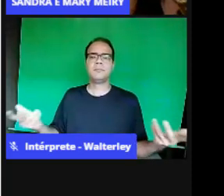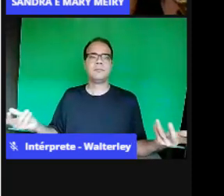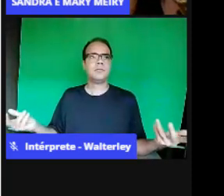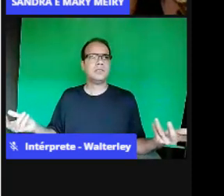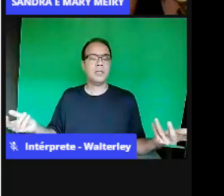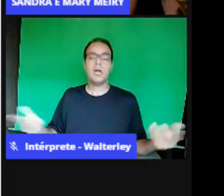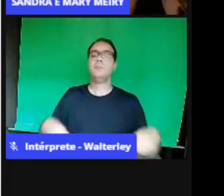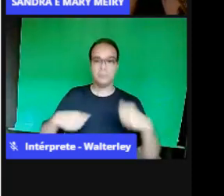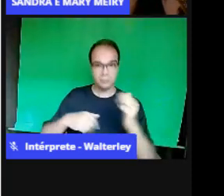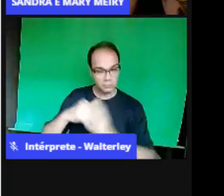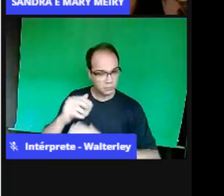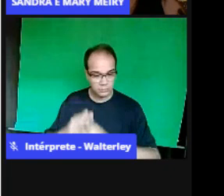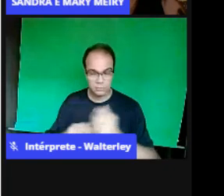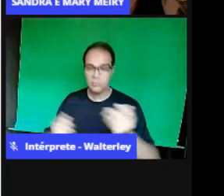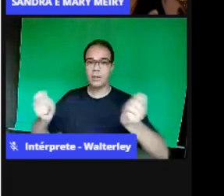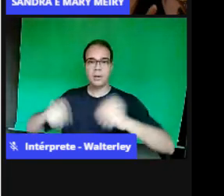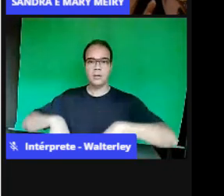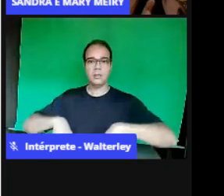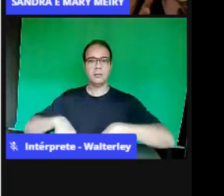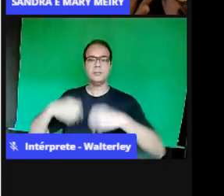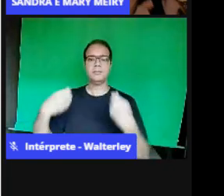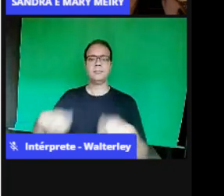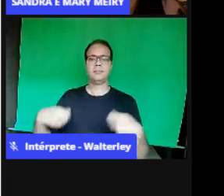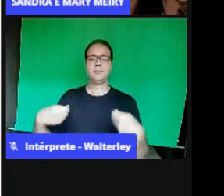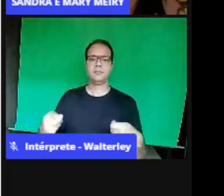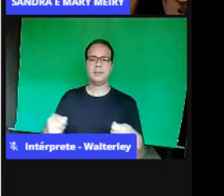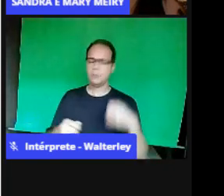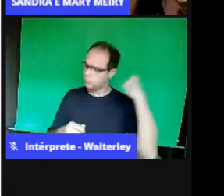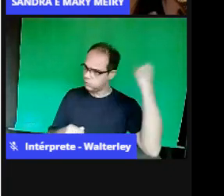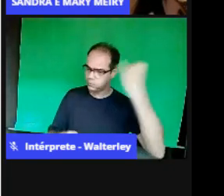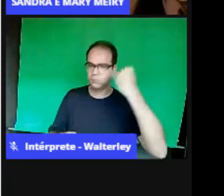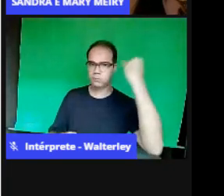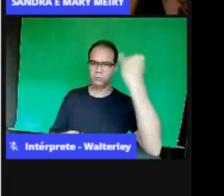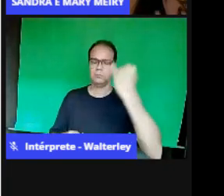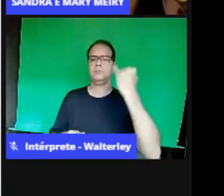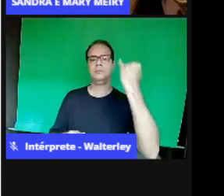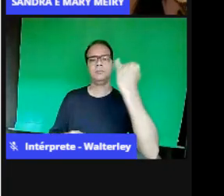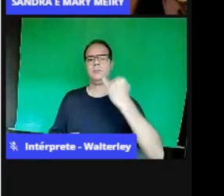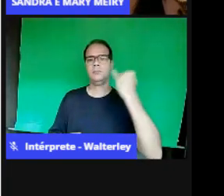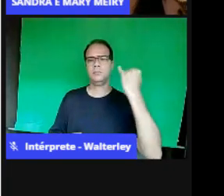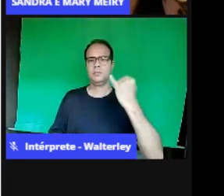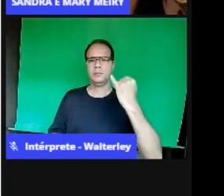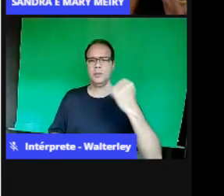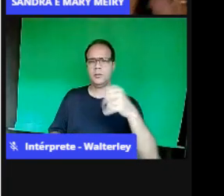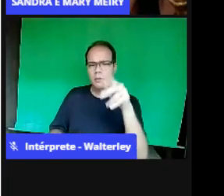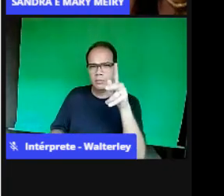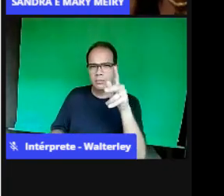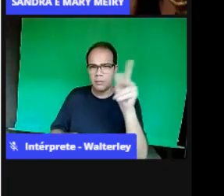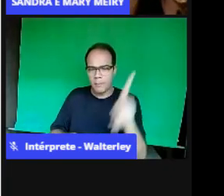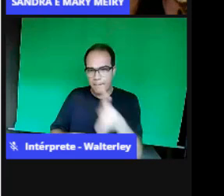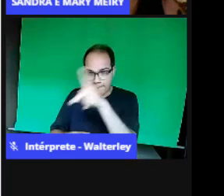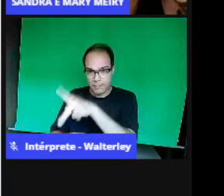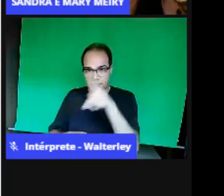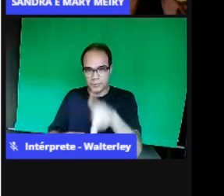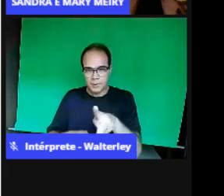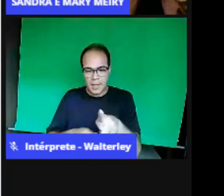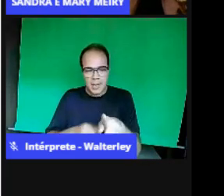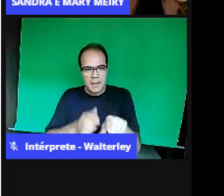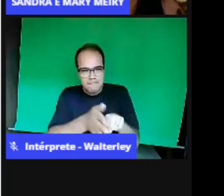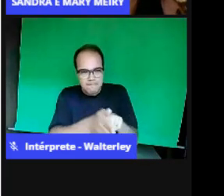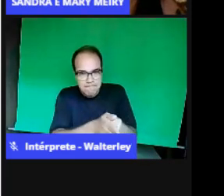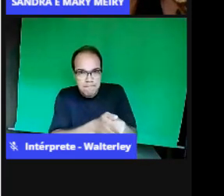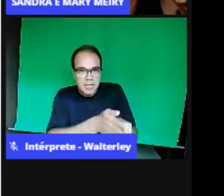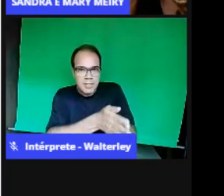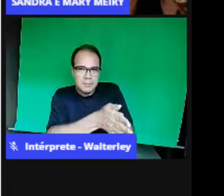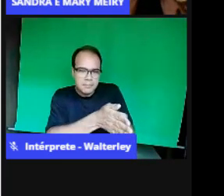essas habilidades. Então, isso é importante que você tenha um conhecimento com muita propriedade para poder avaliar essa criança